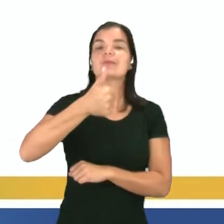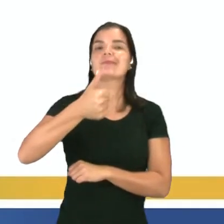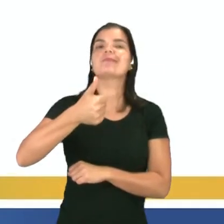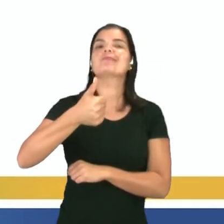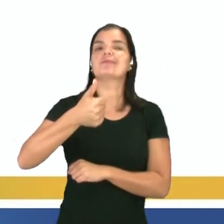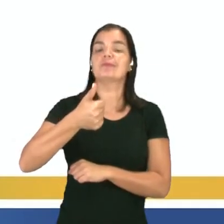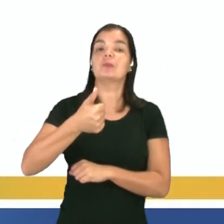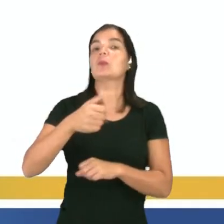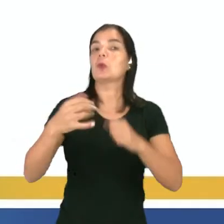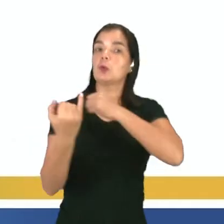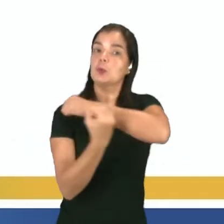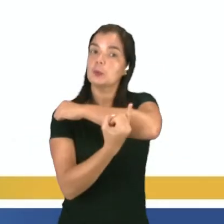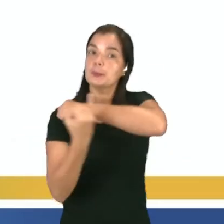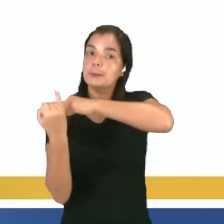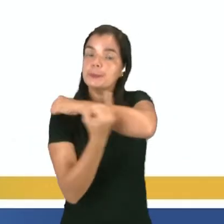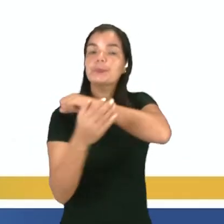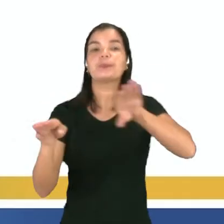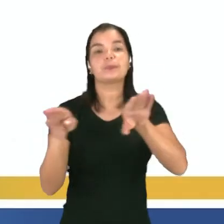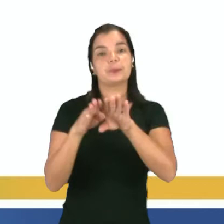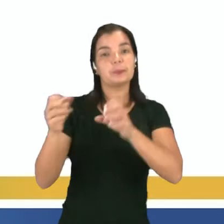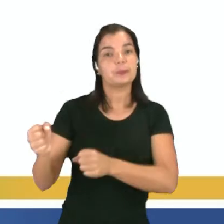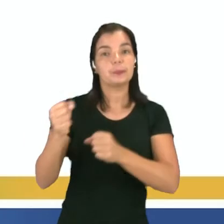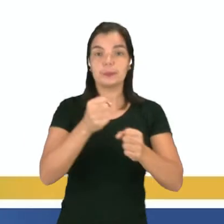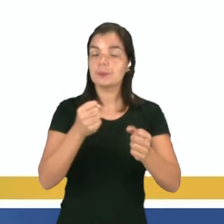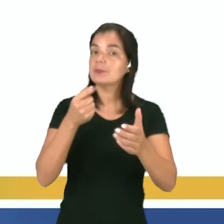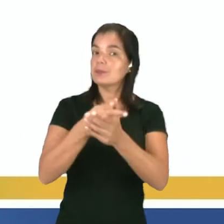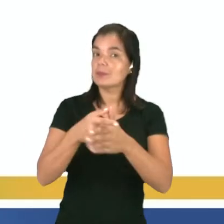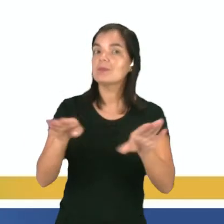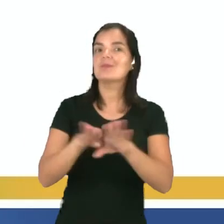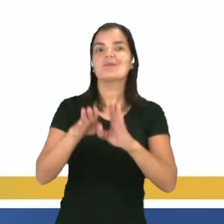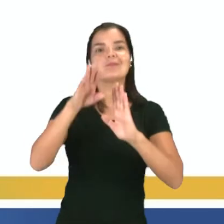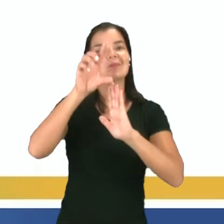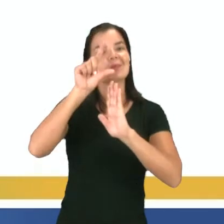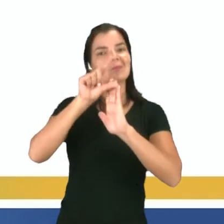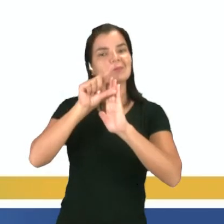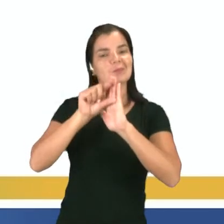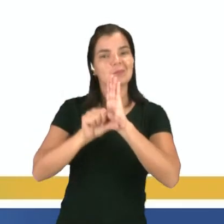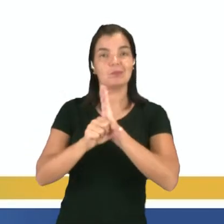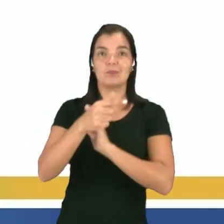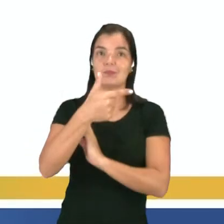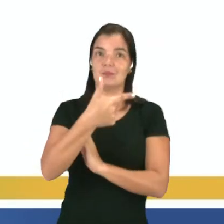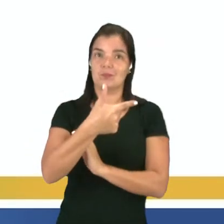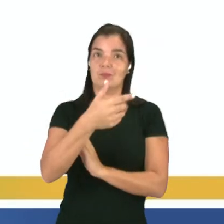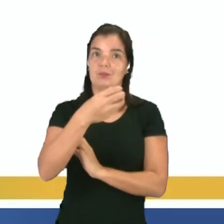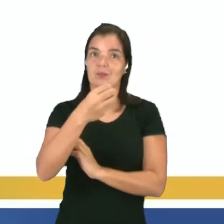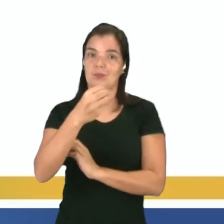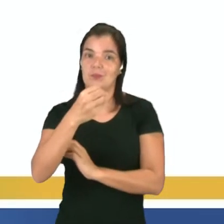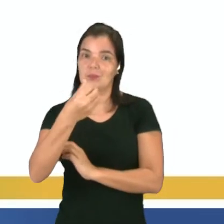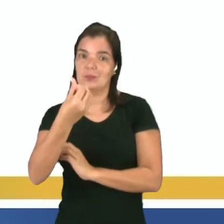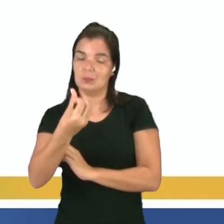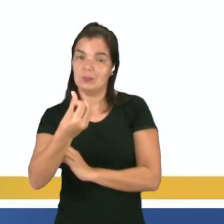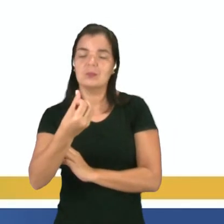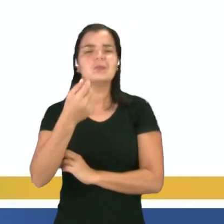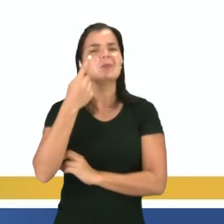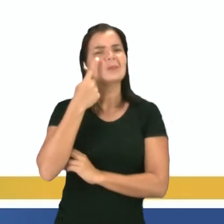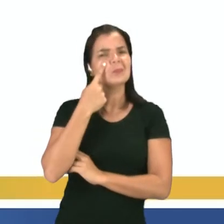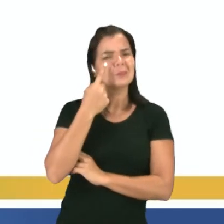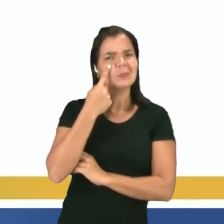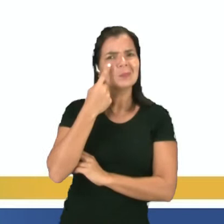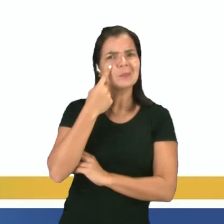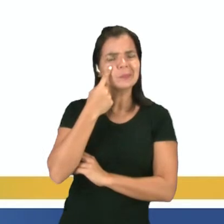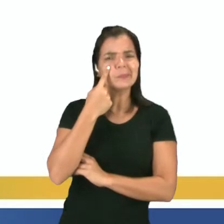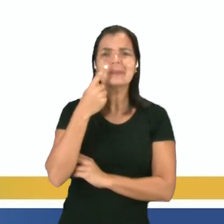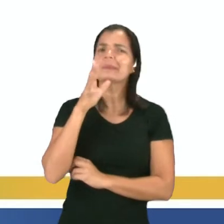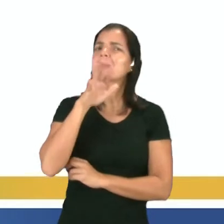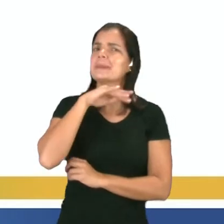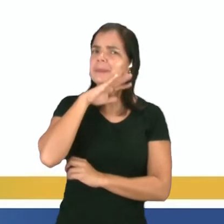de infraestrutura como condições de poder de compra, reduza índices de 2006. Então imagina o quanto isso vai